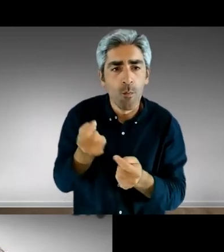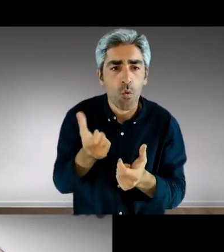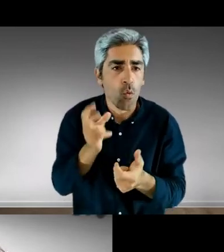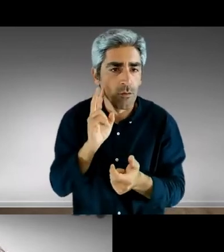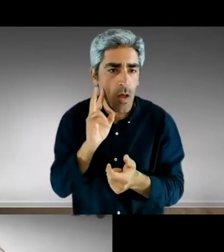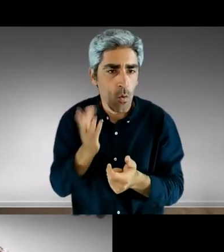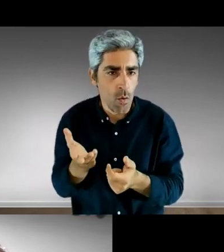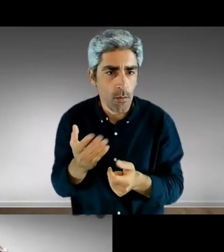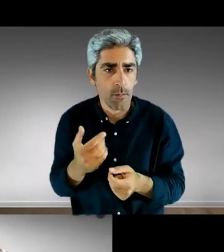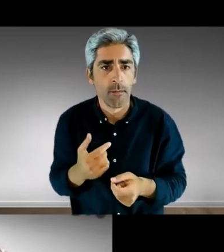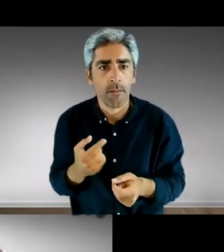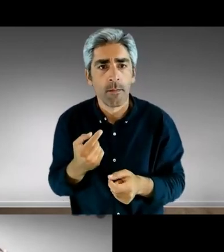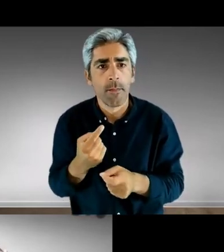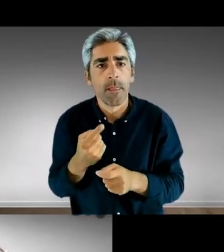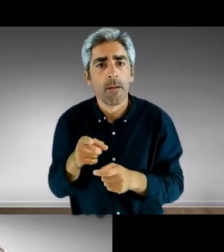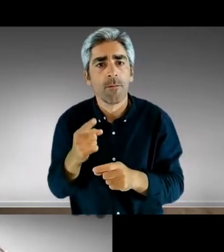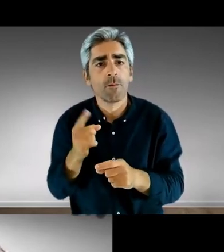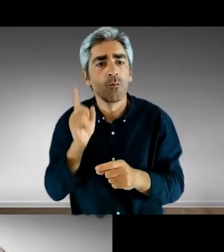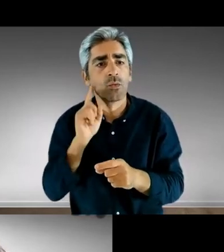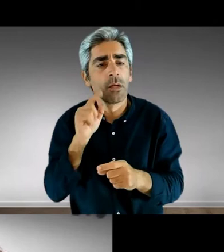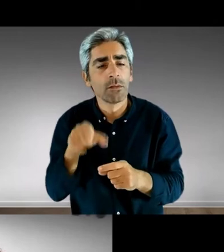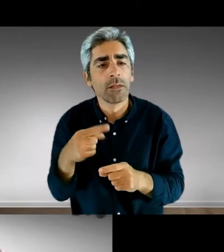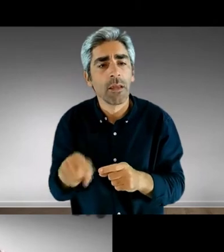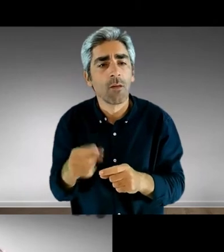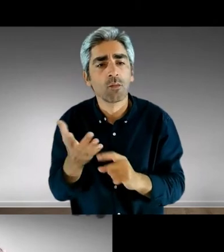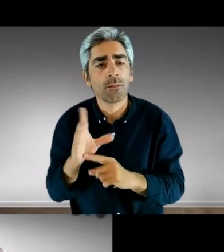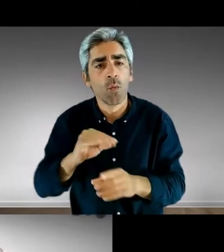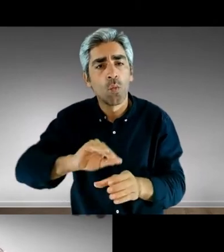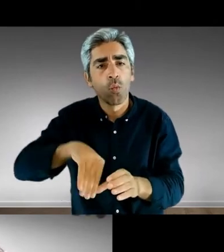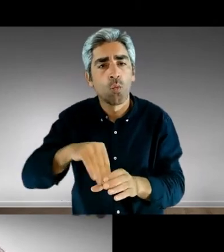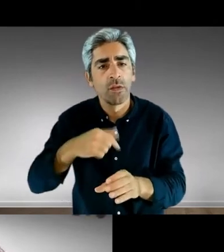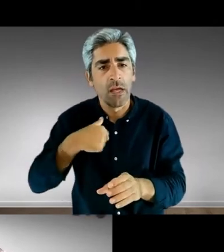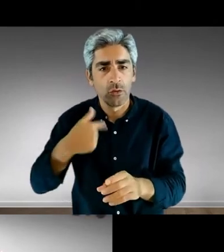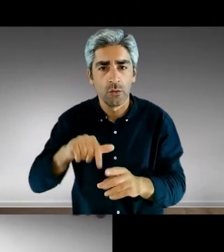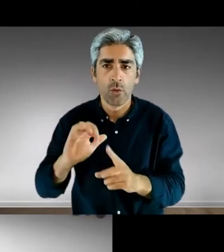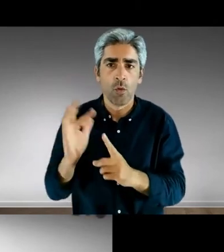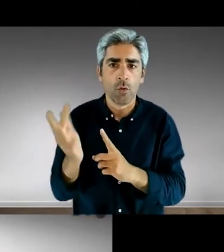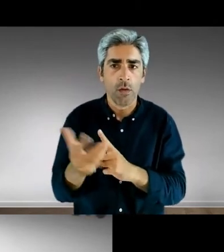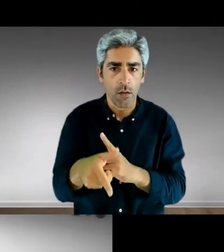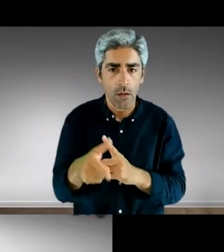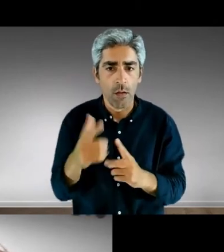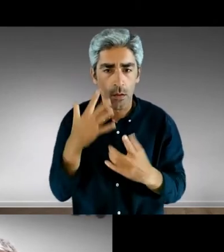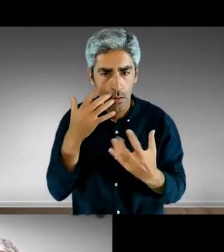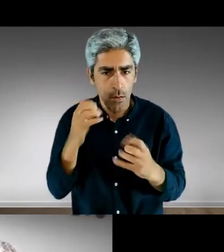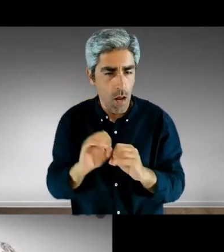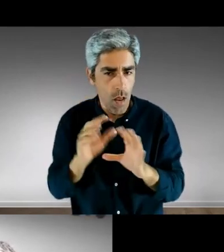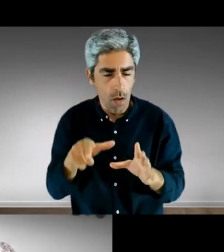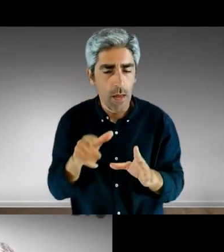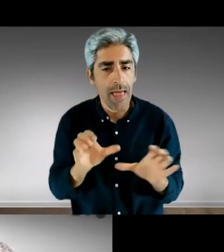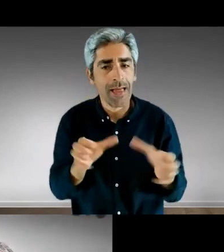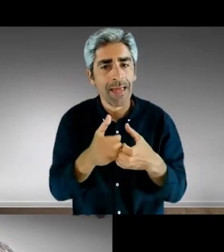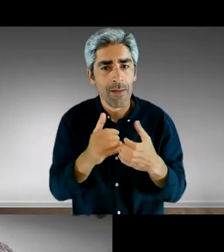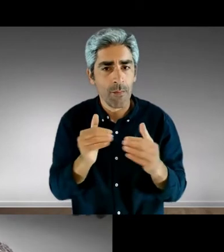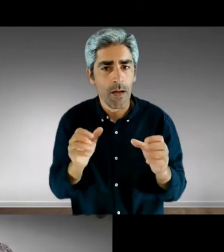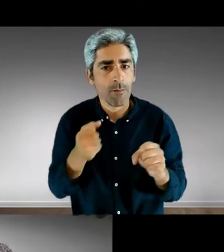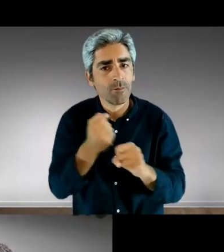valor, damos pouco impacto à importância que isso tem, que é o contexto que nos rodeia. Claramente, as equipas de elevado desempenho podem